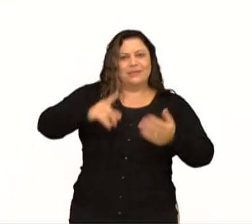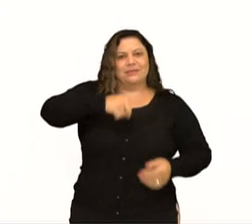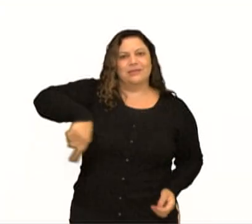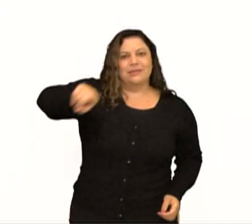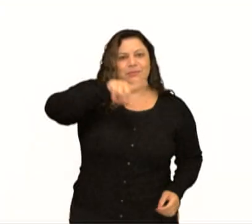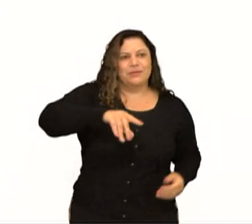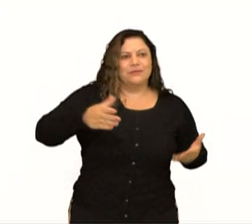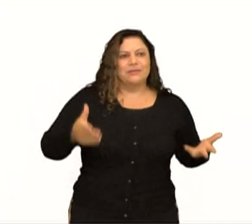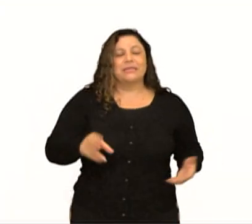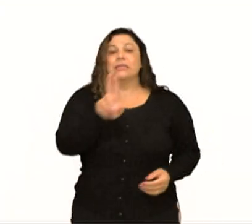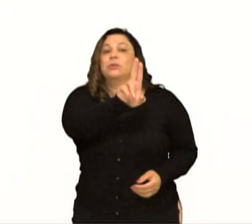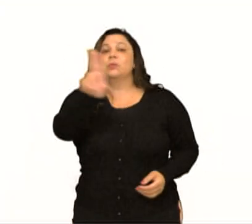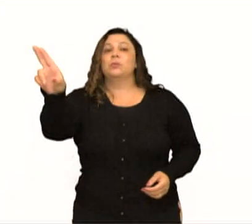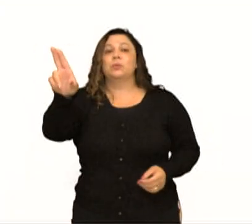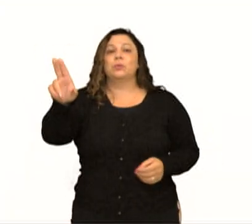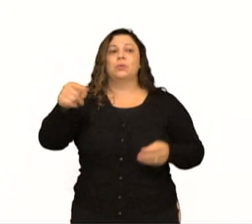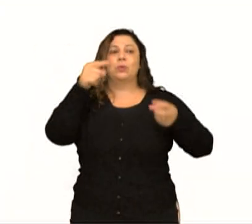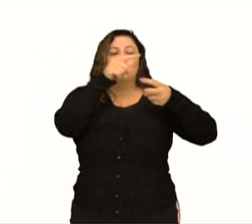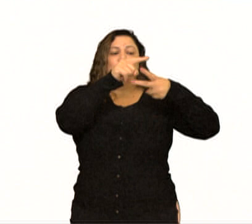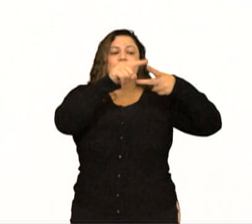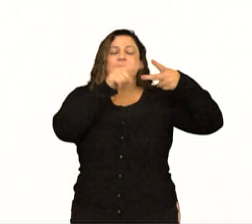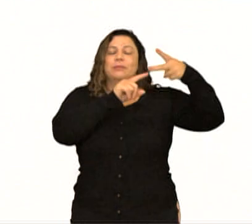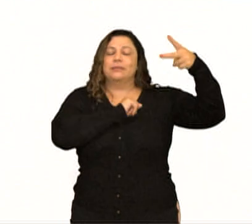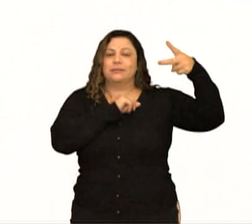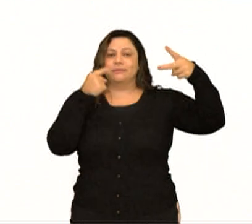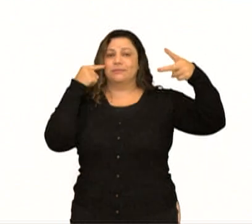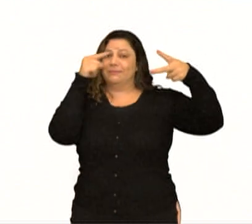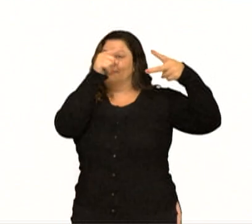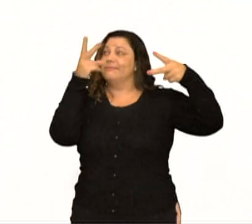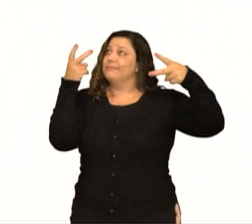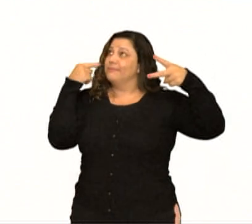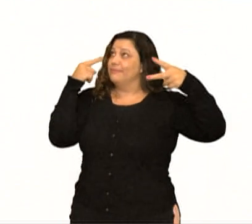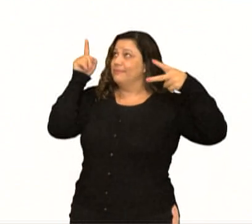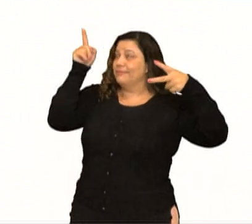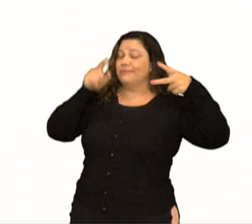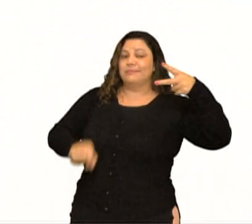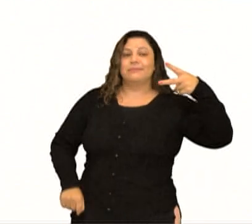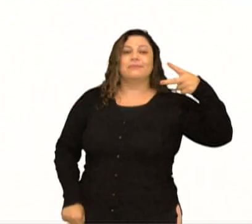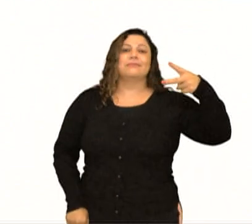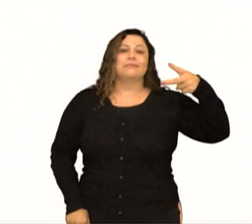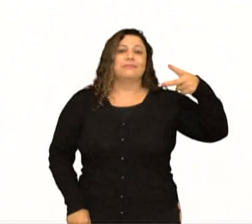você. Dê um nome para essas duas substânciazinhas interessantes aqui.